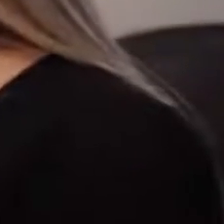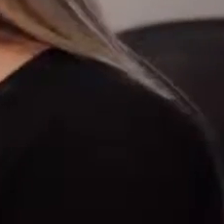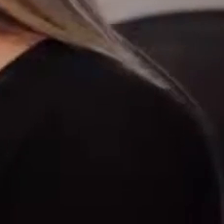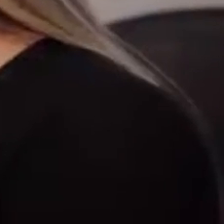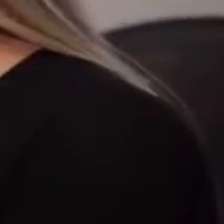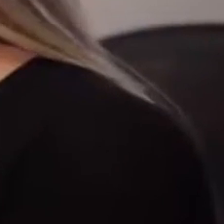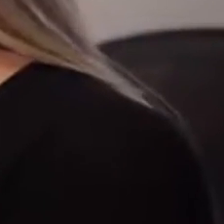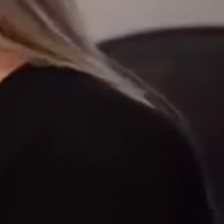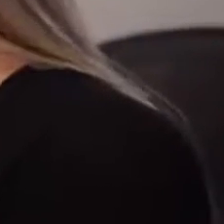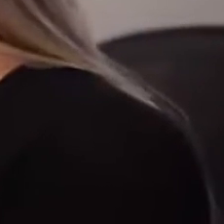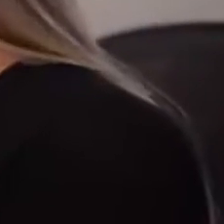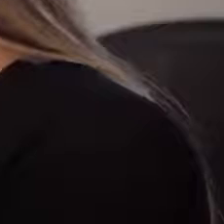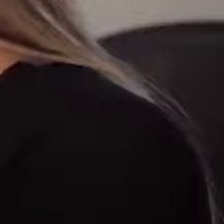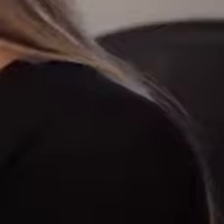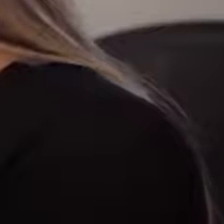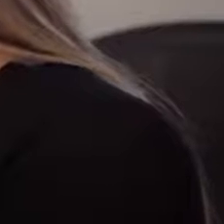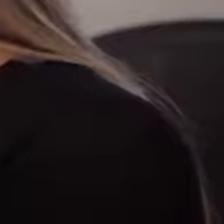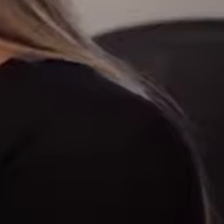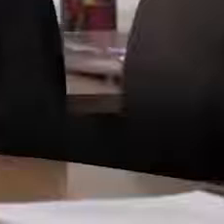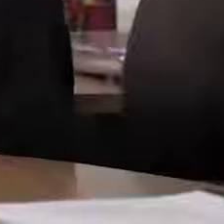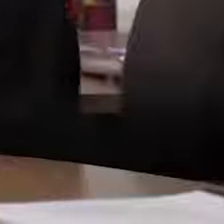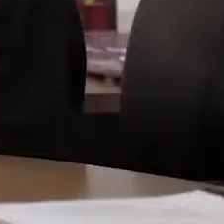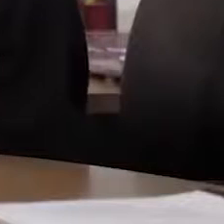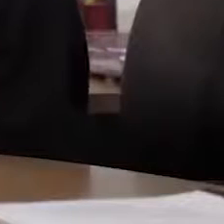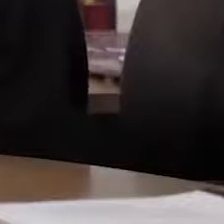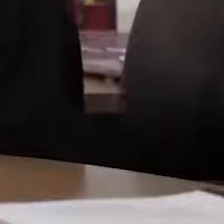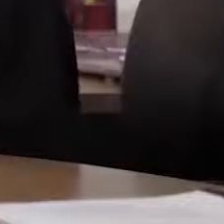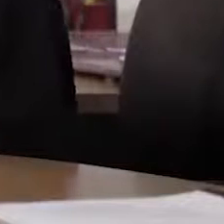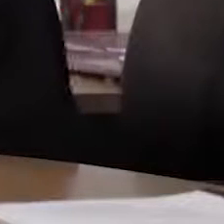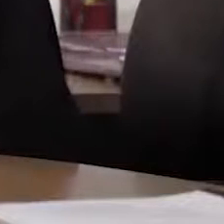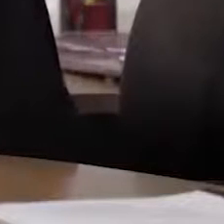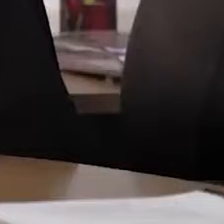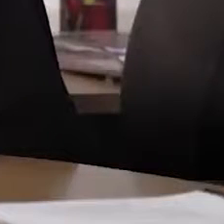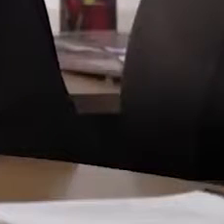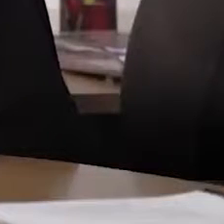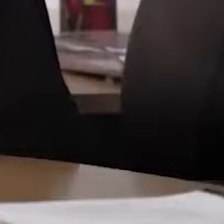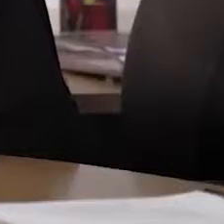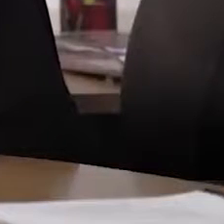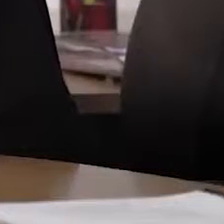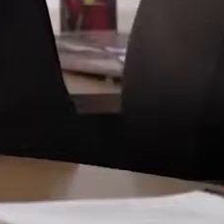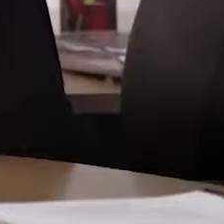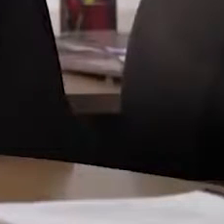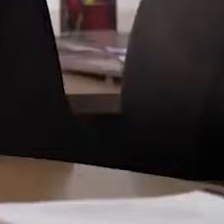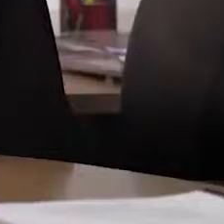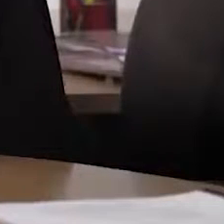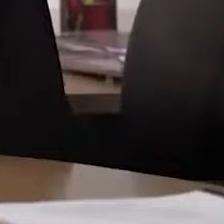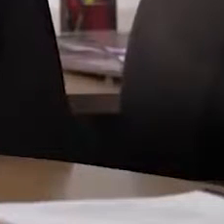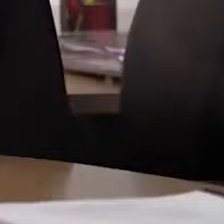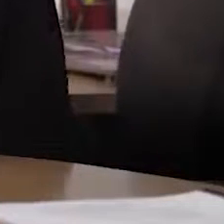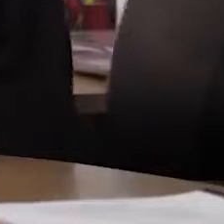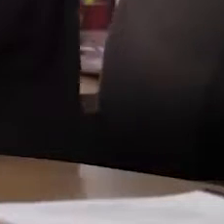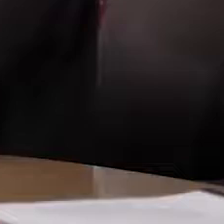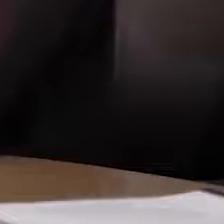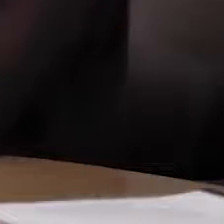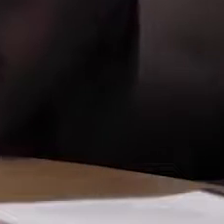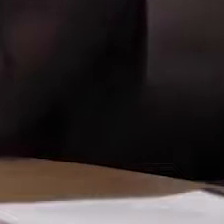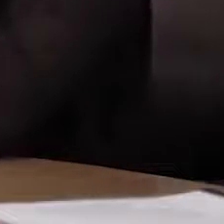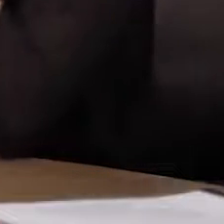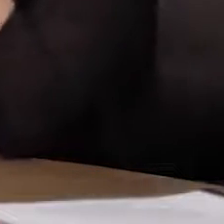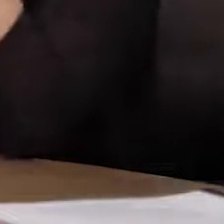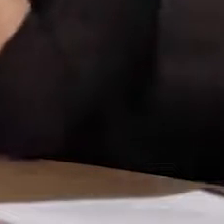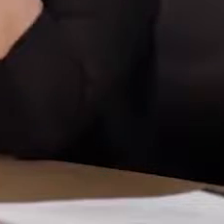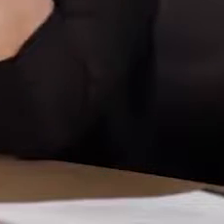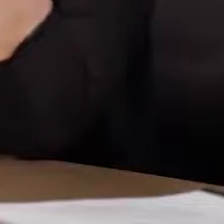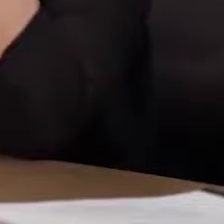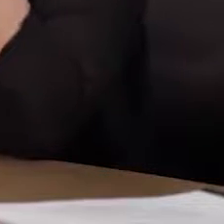Alô? Não tem interesse não. Não quero esse tipo de serviço não. Obrigada, bom trabalho, viu?